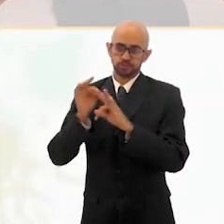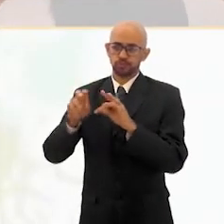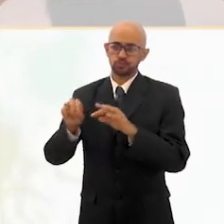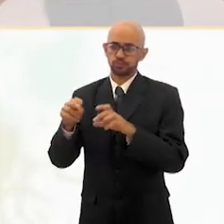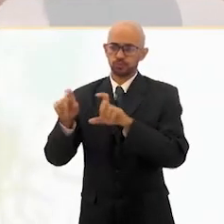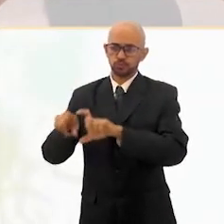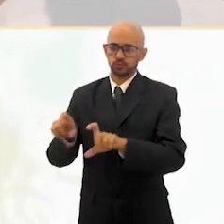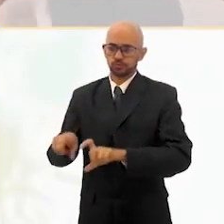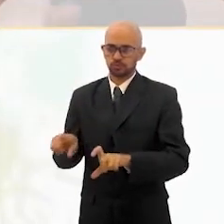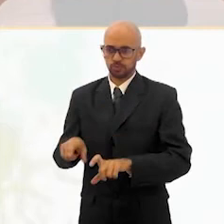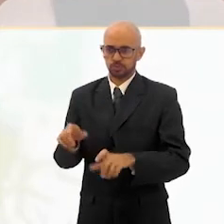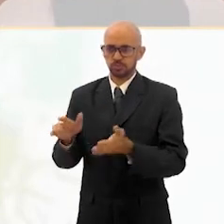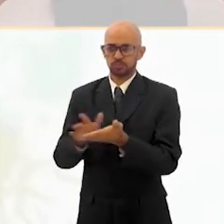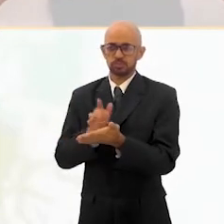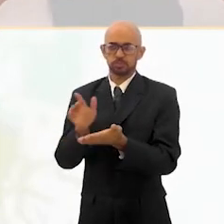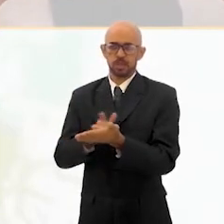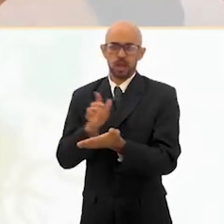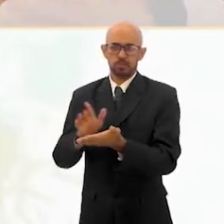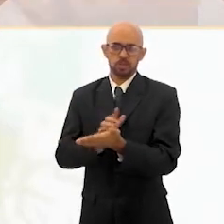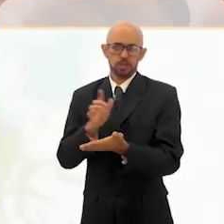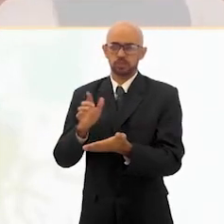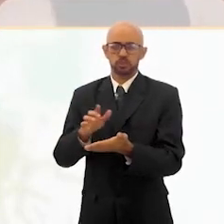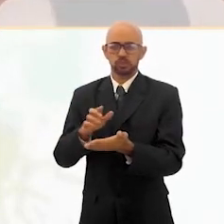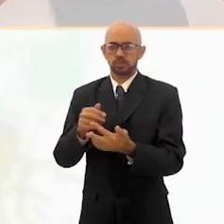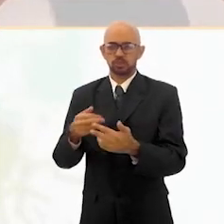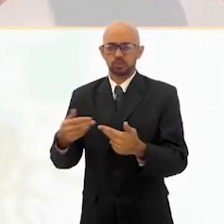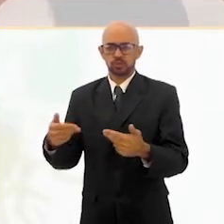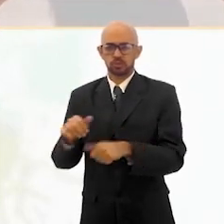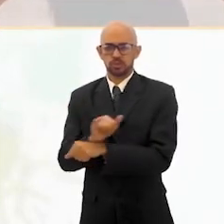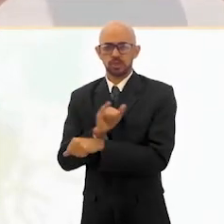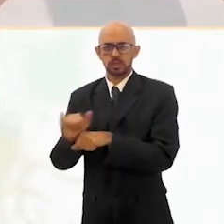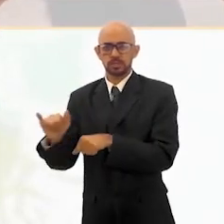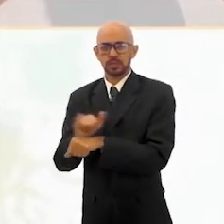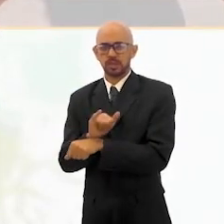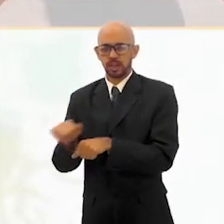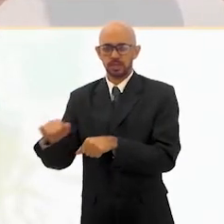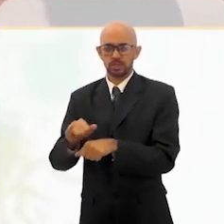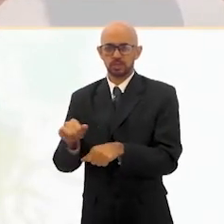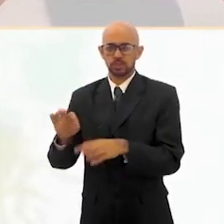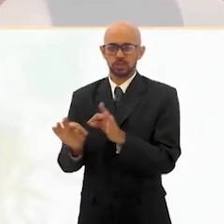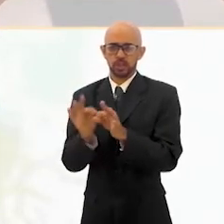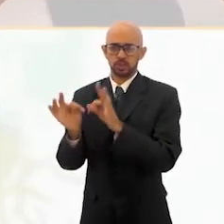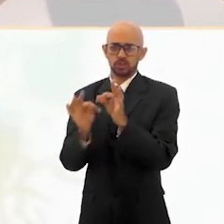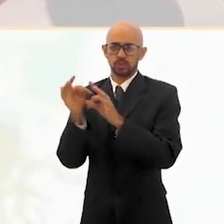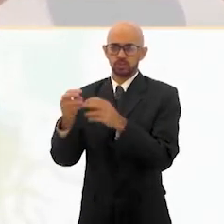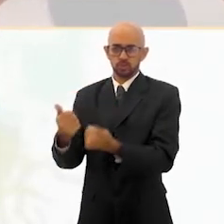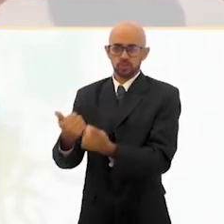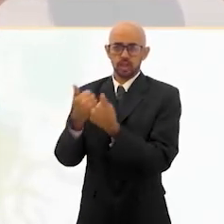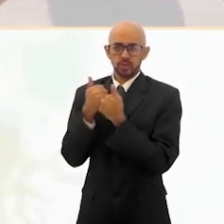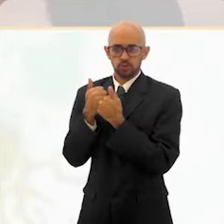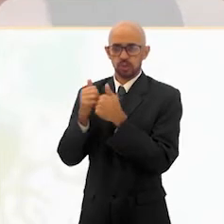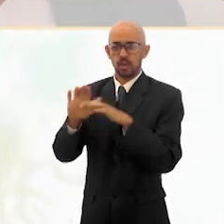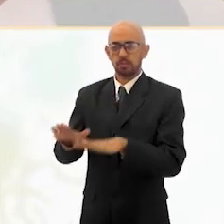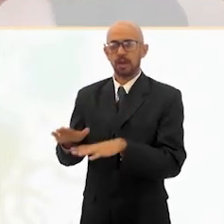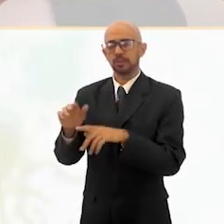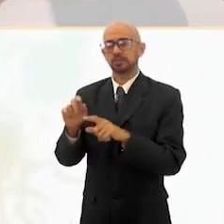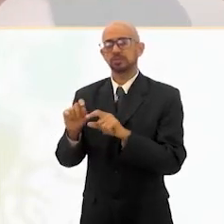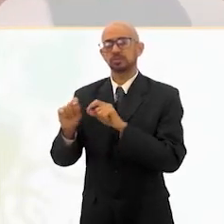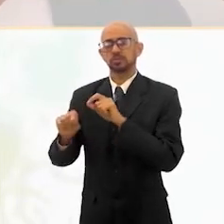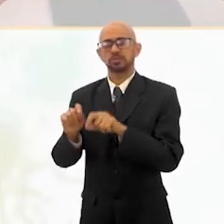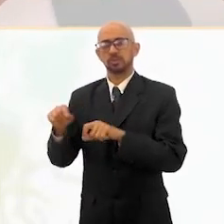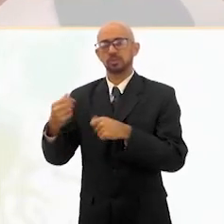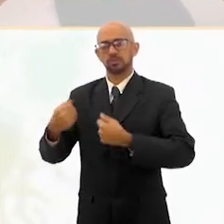com o computador, com um tablet, com essas ferramentas tecnológicas que nos auxiliam bastante, mas eu acho